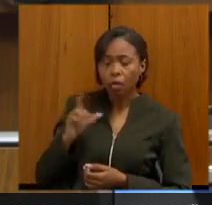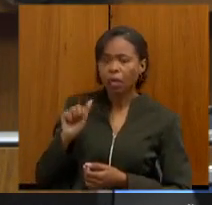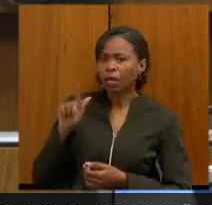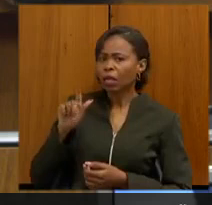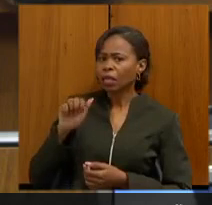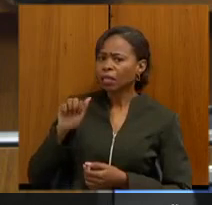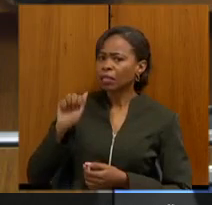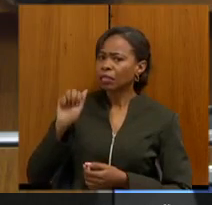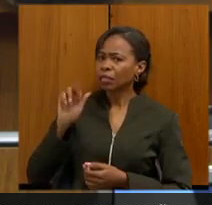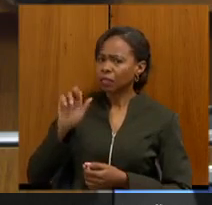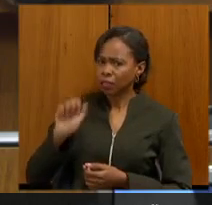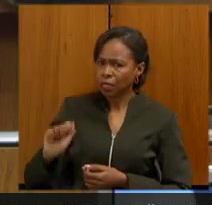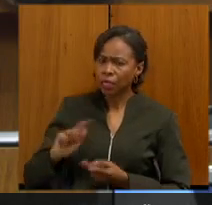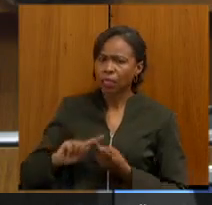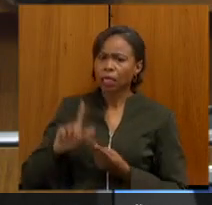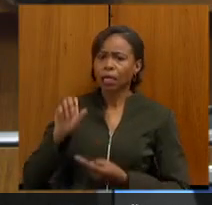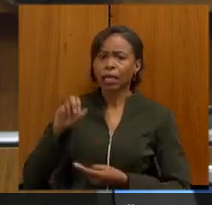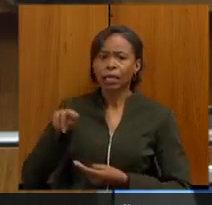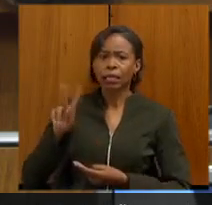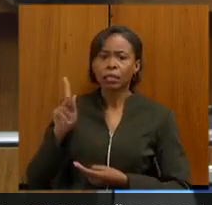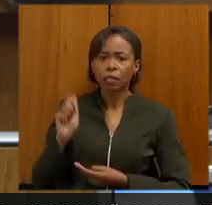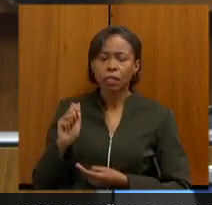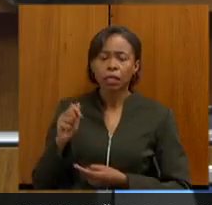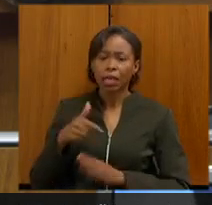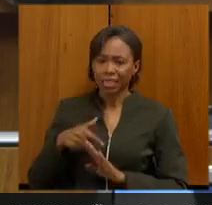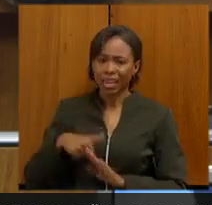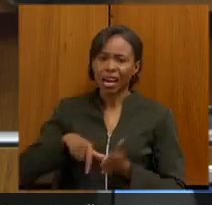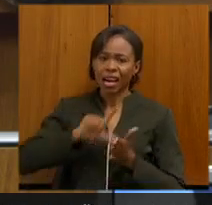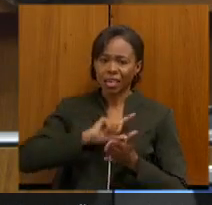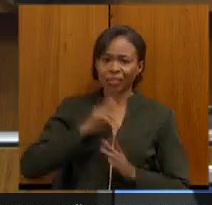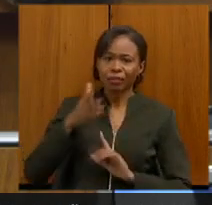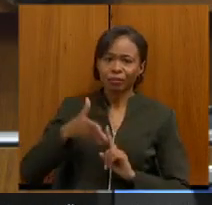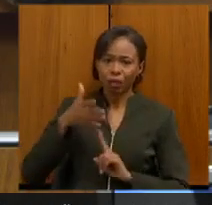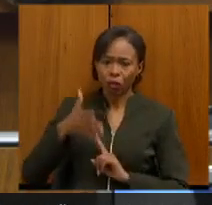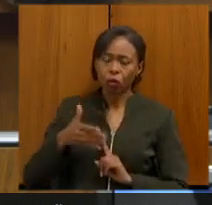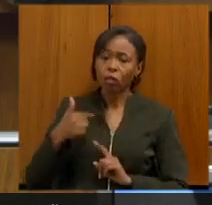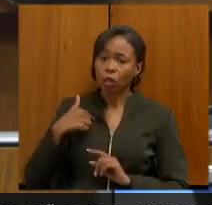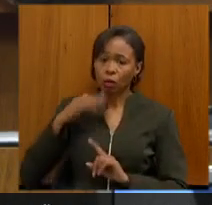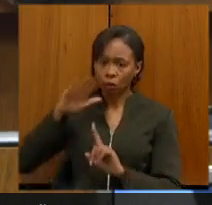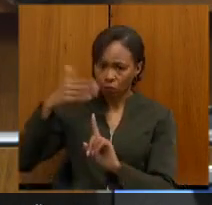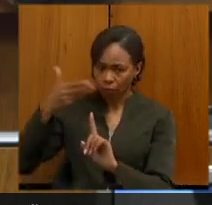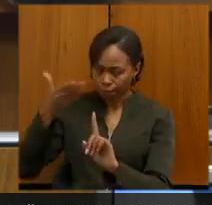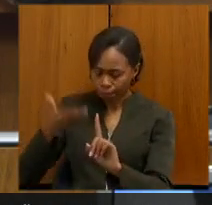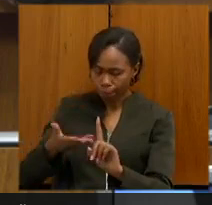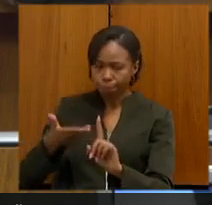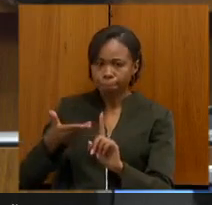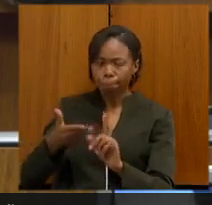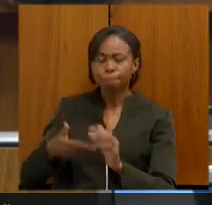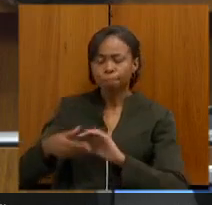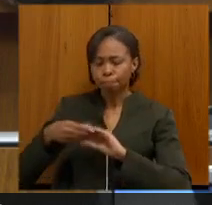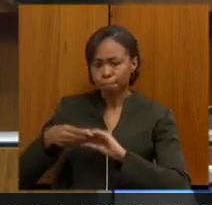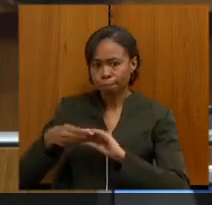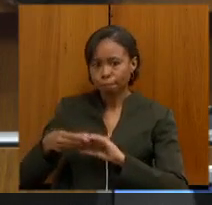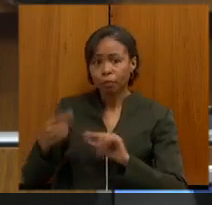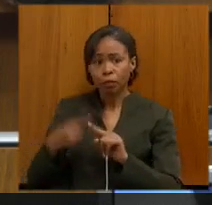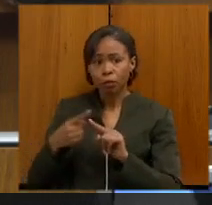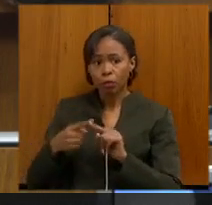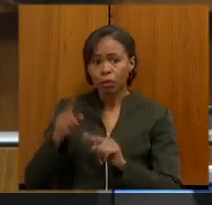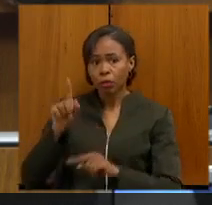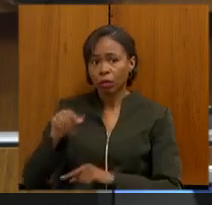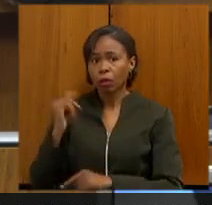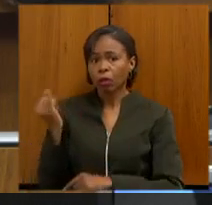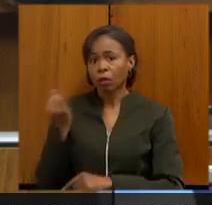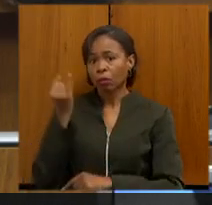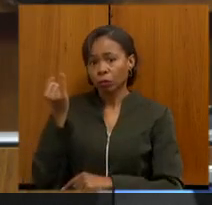Leninha todos que até CDL que participam eu queria render minhas homenagens viu e dizer da importância